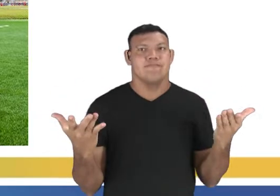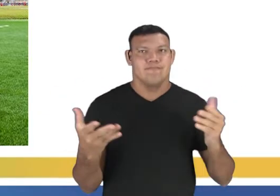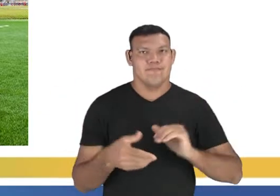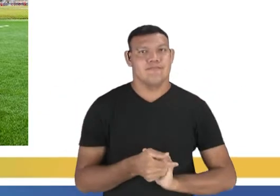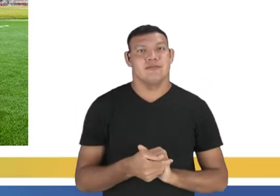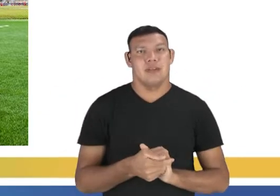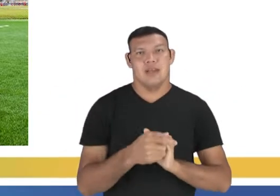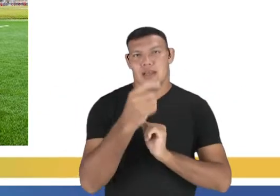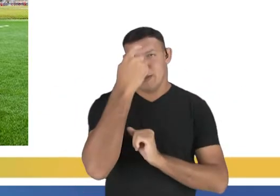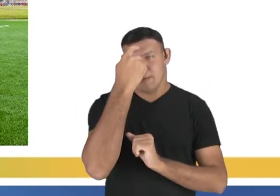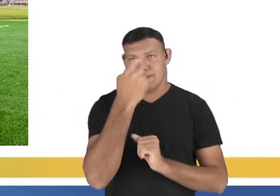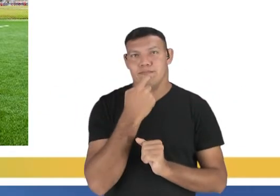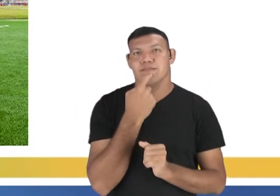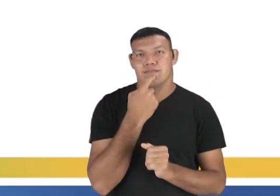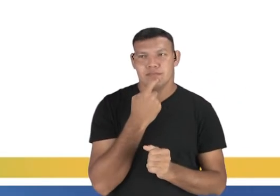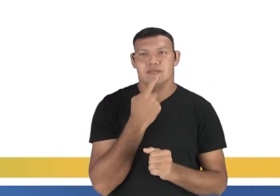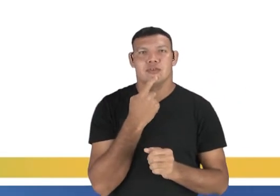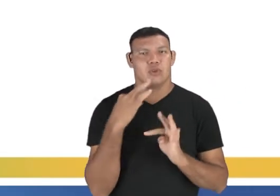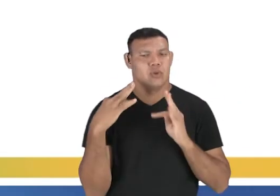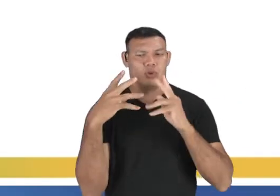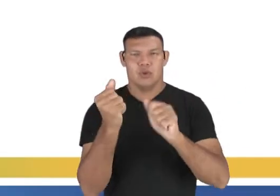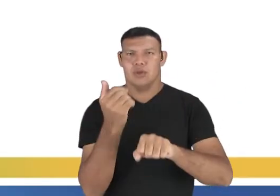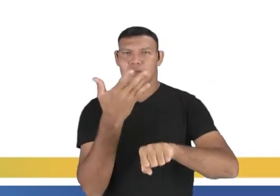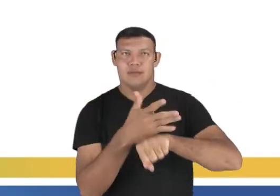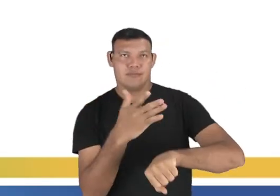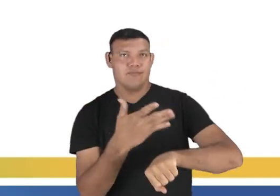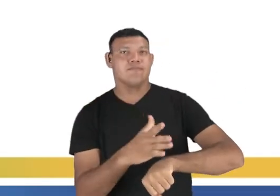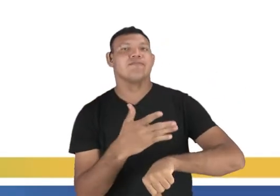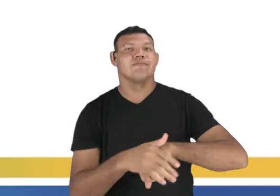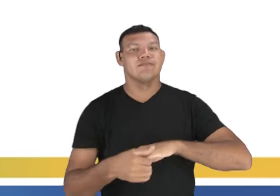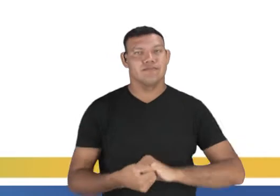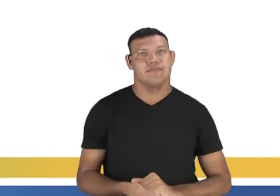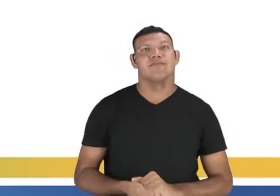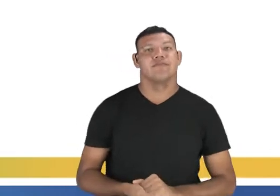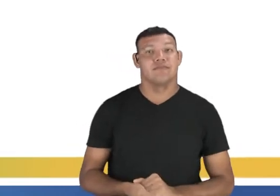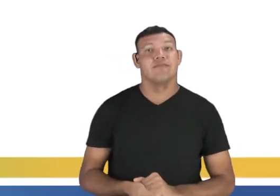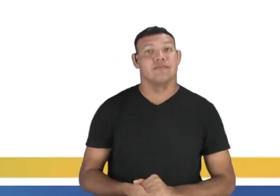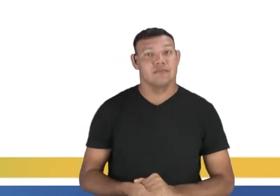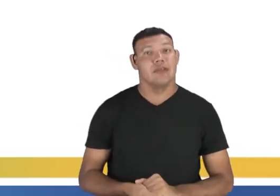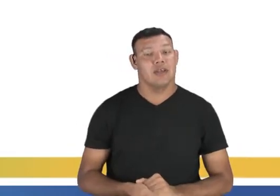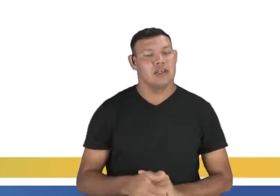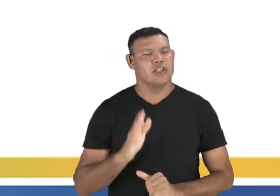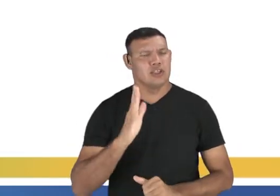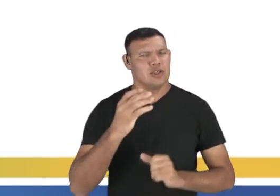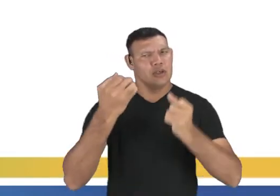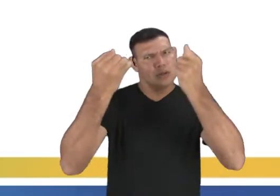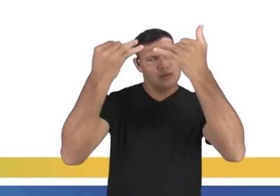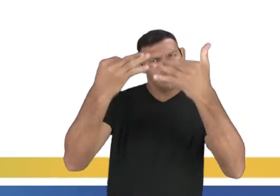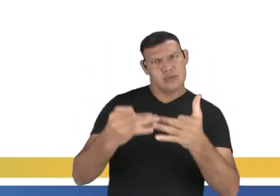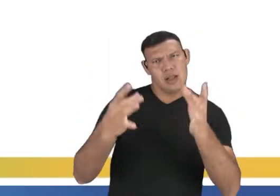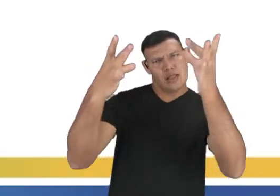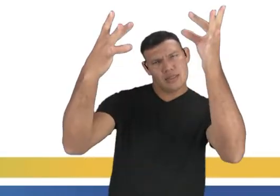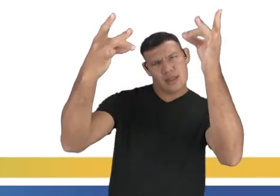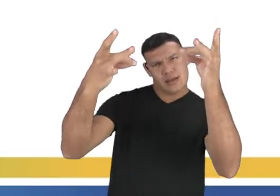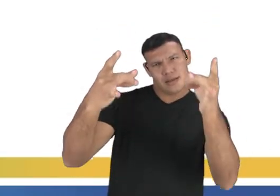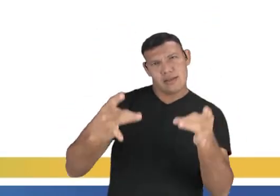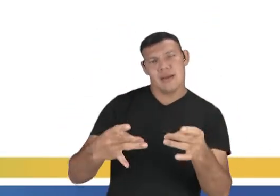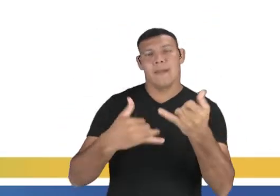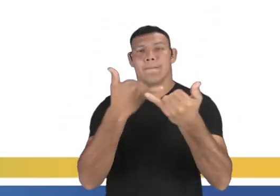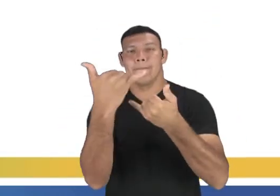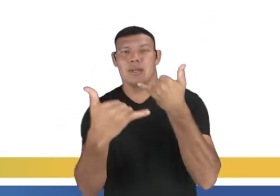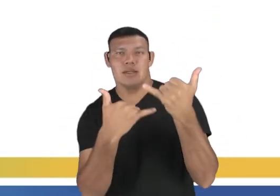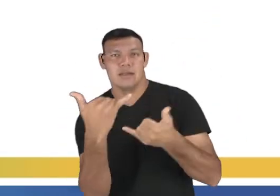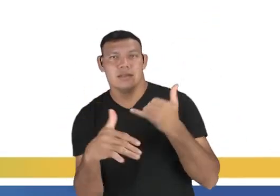eu trouxe todas aquelas práticas, deixa o professor voltar aqui, todas as práticas que o professor citou, brincadeiras e jogos,